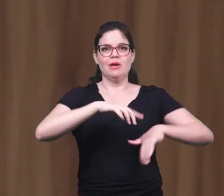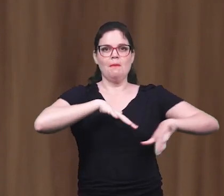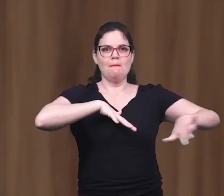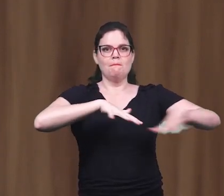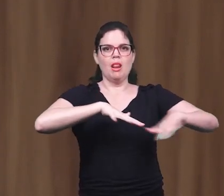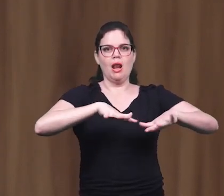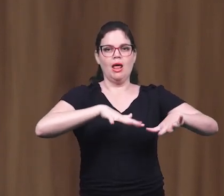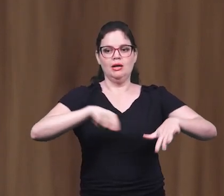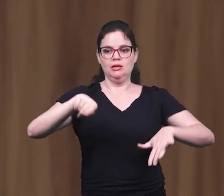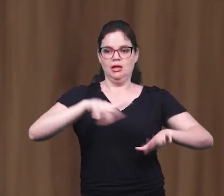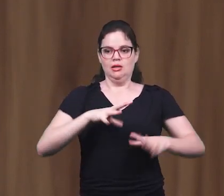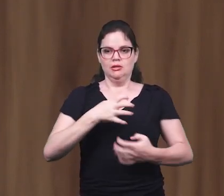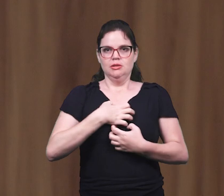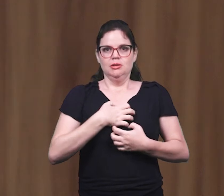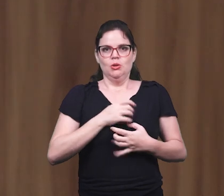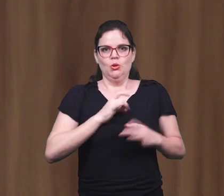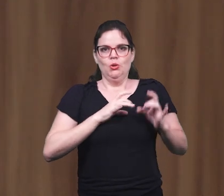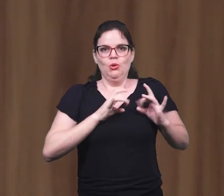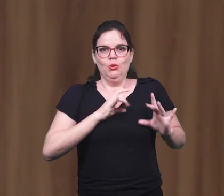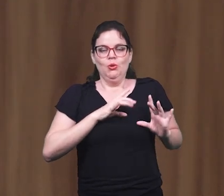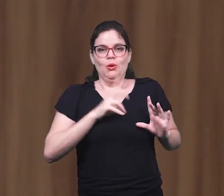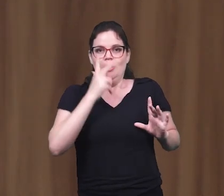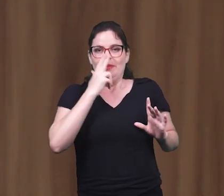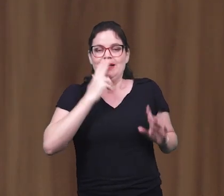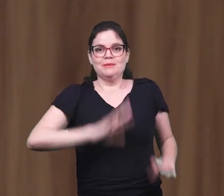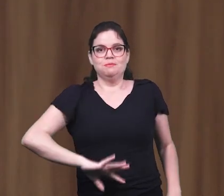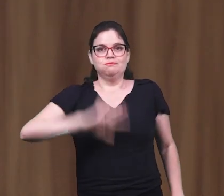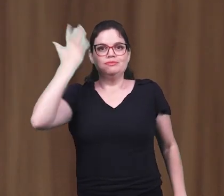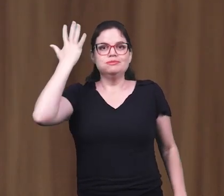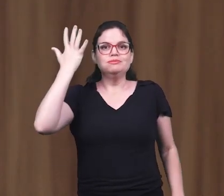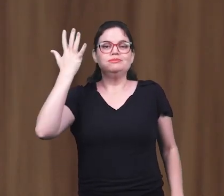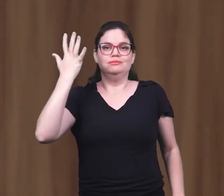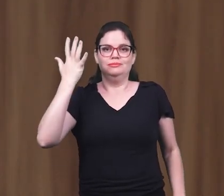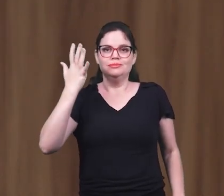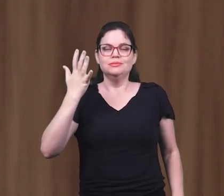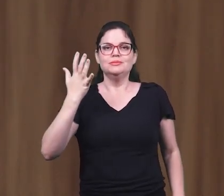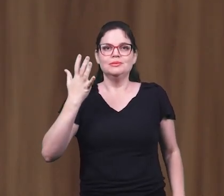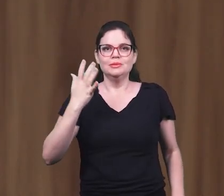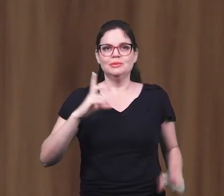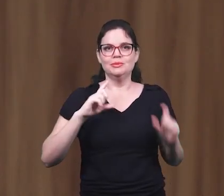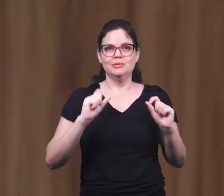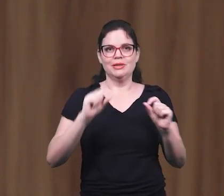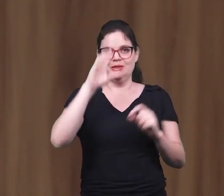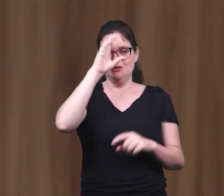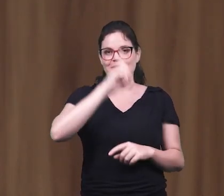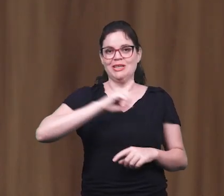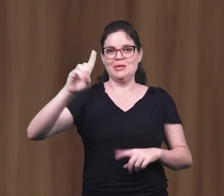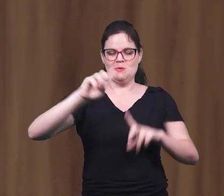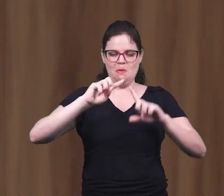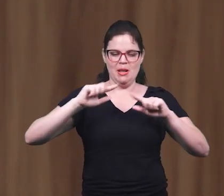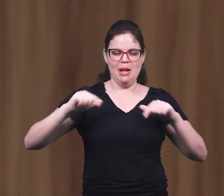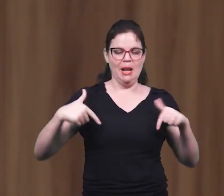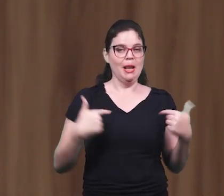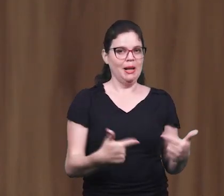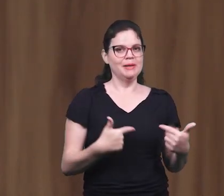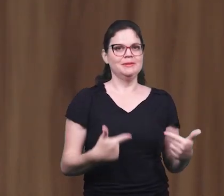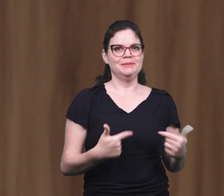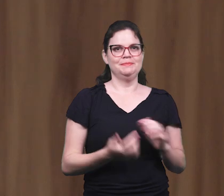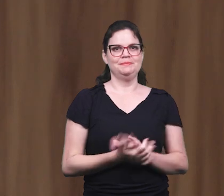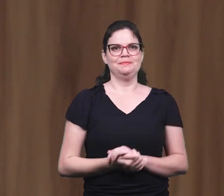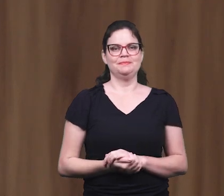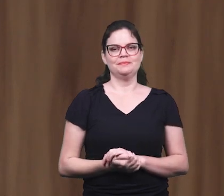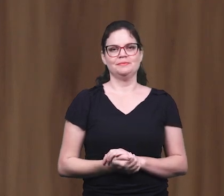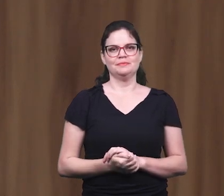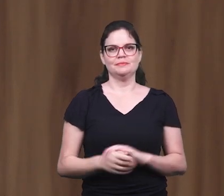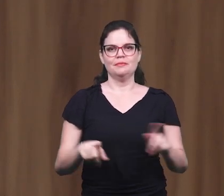terremoto. Isso trouxe um temor, né, como um sinal, né, daquilo que Deus estava fazendo.